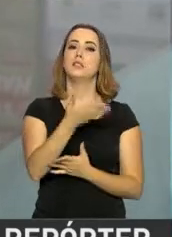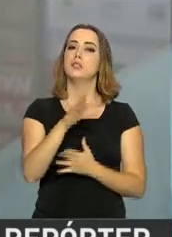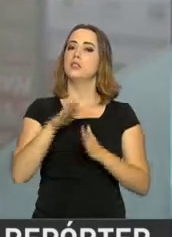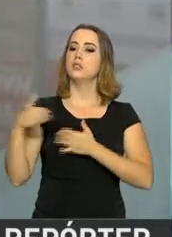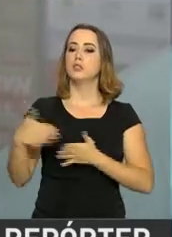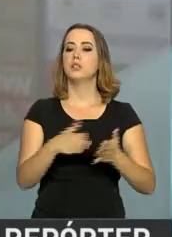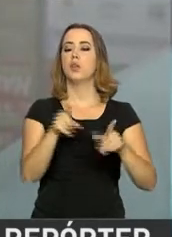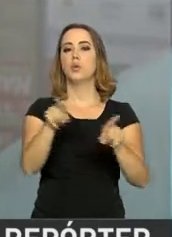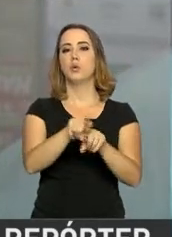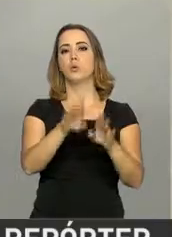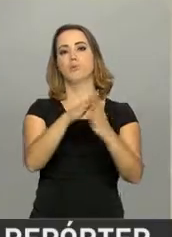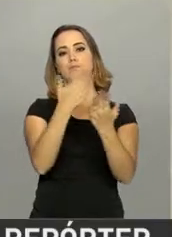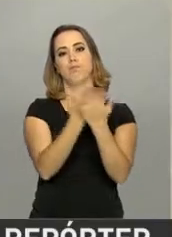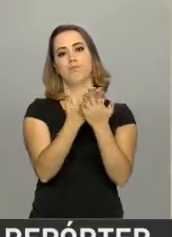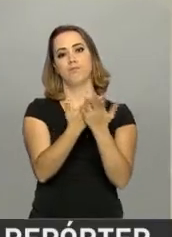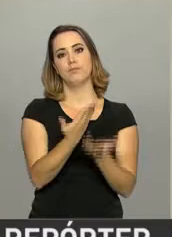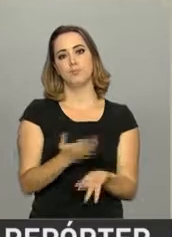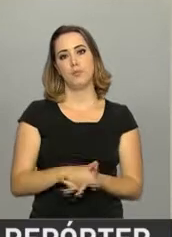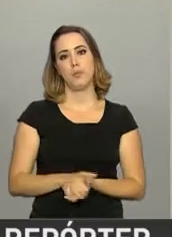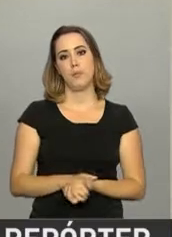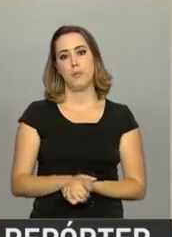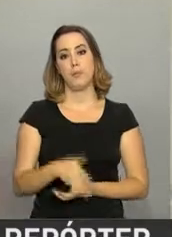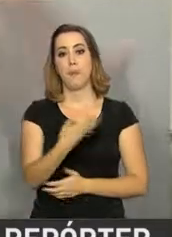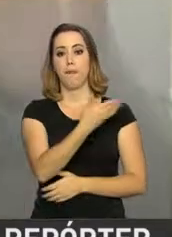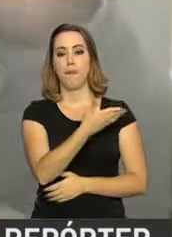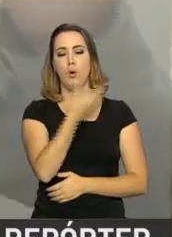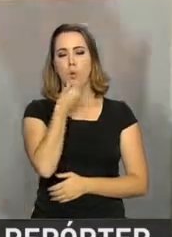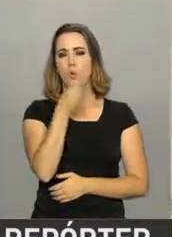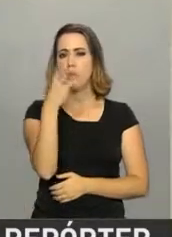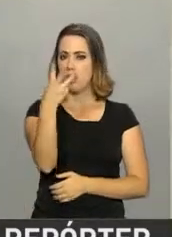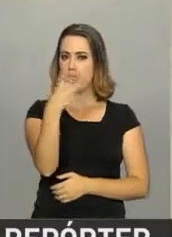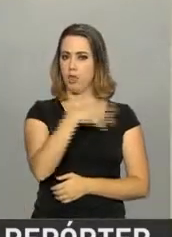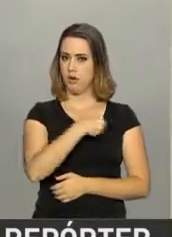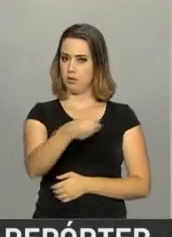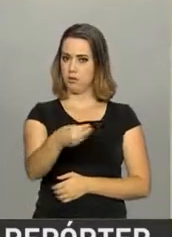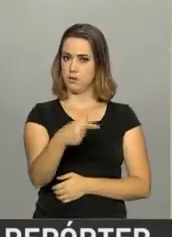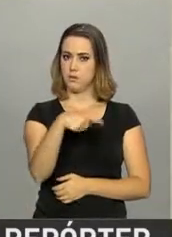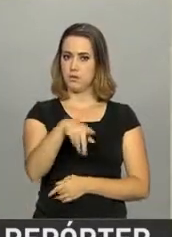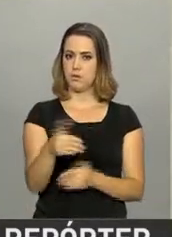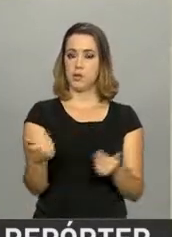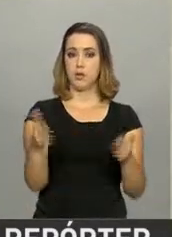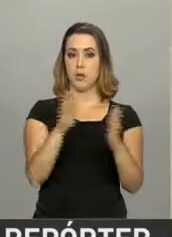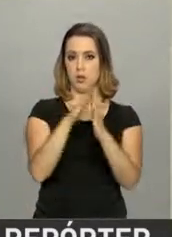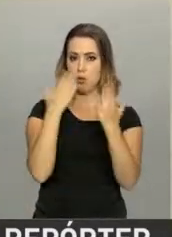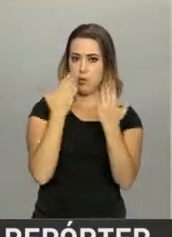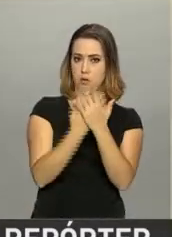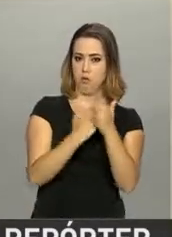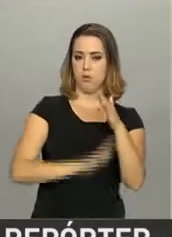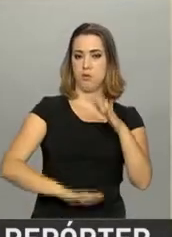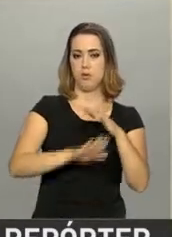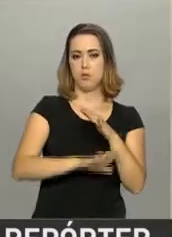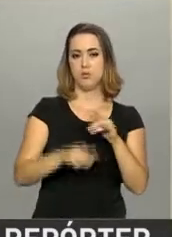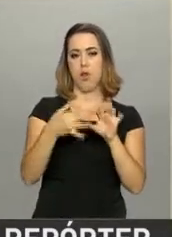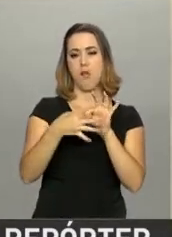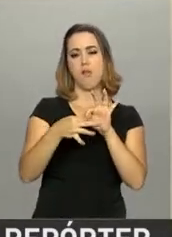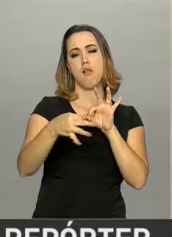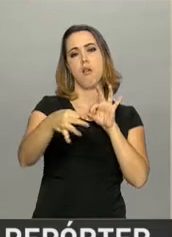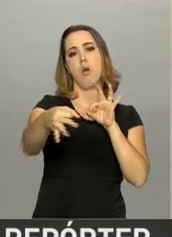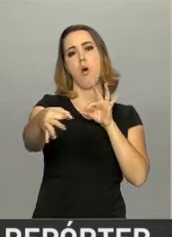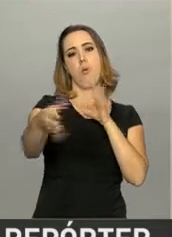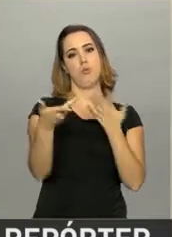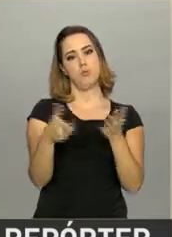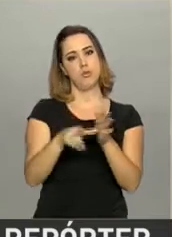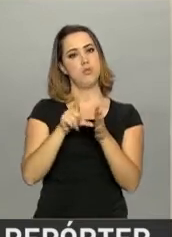sonho realizado o cícero tem três filhos à creche mais próxima fica longe e é difícil conseguir